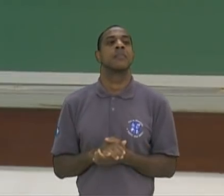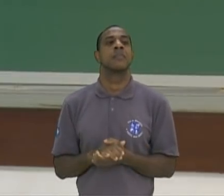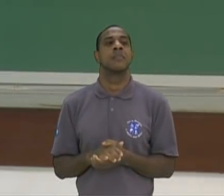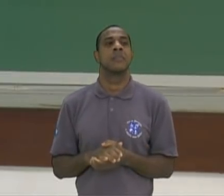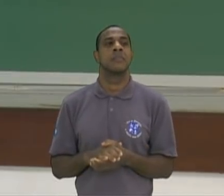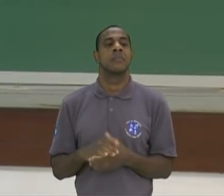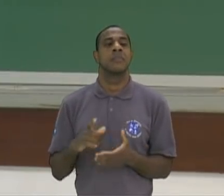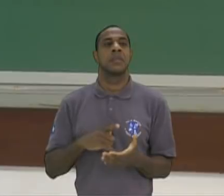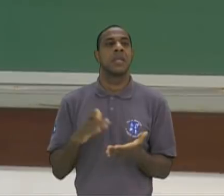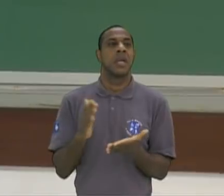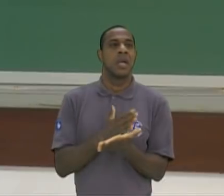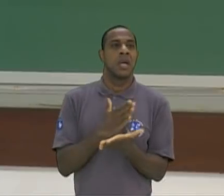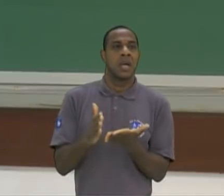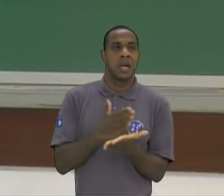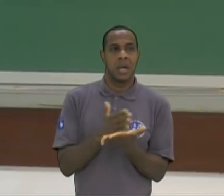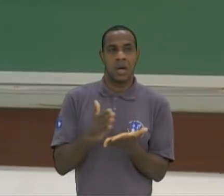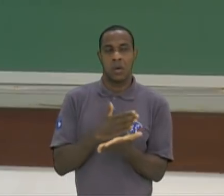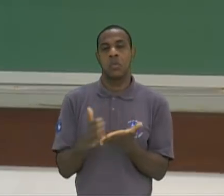alguns benefícios